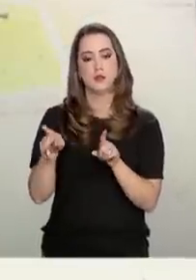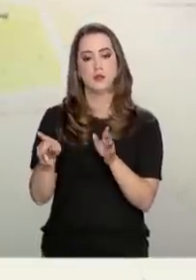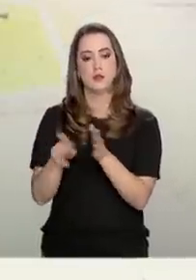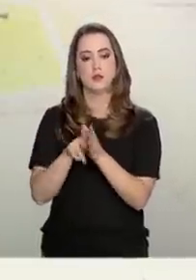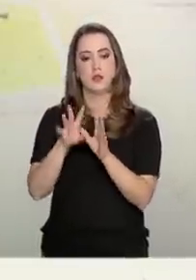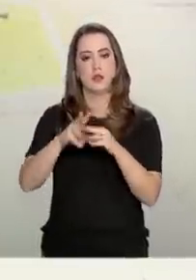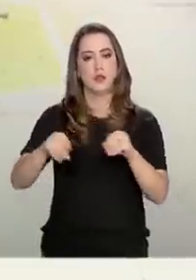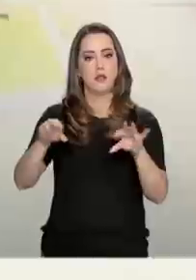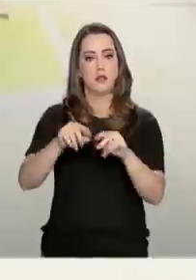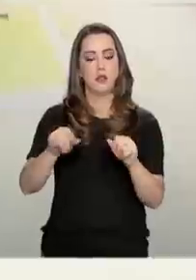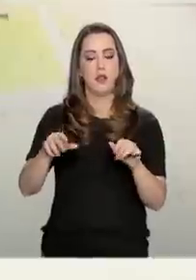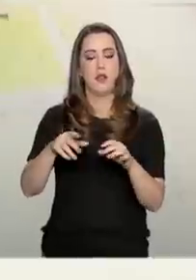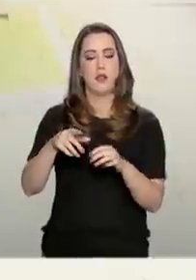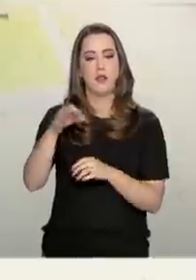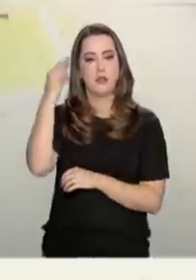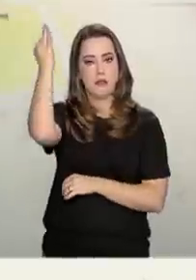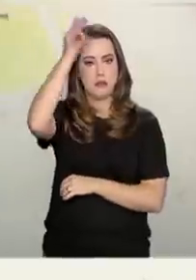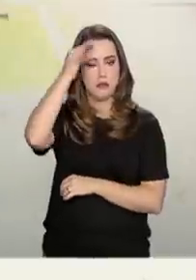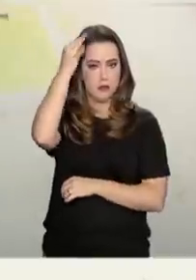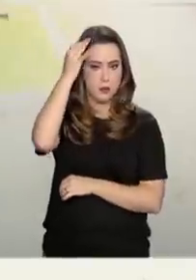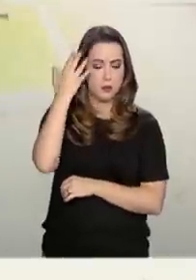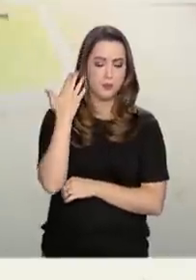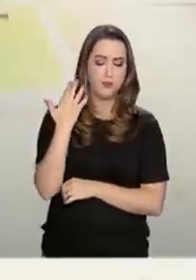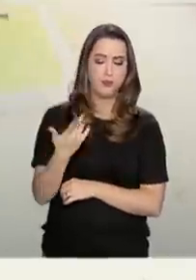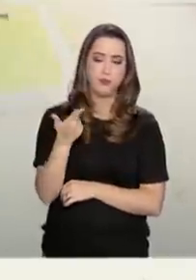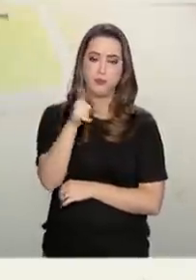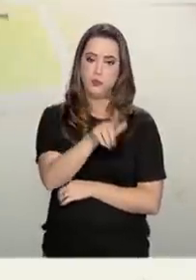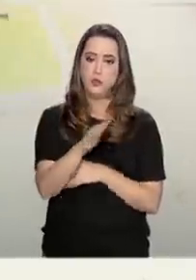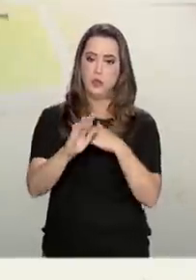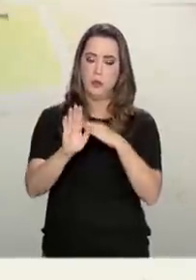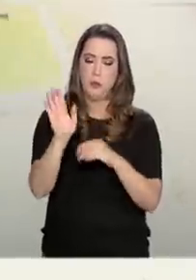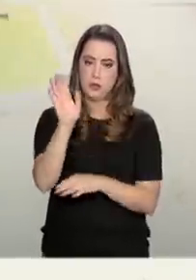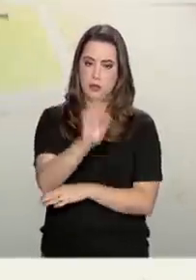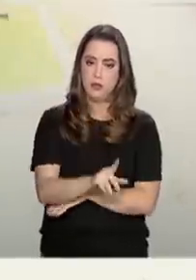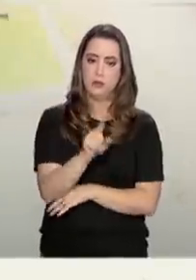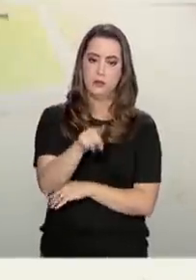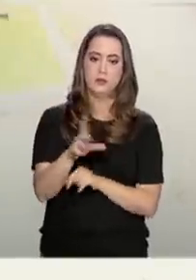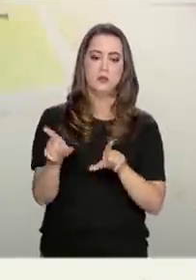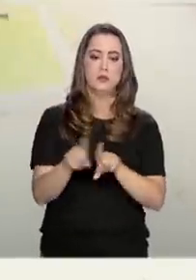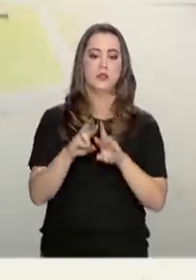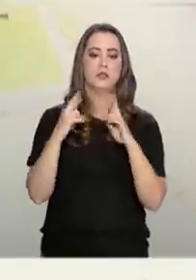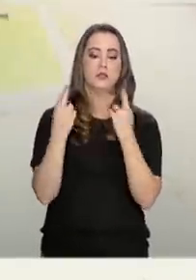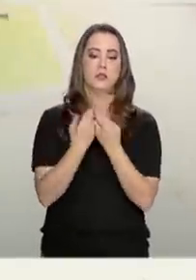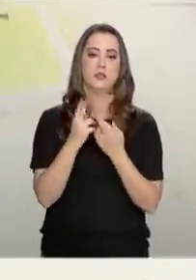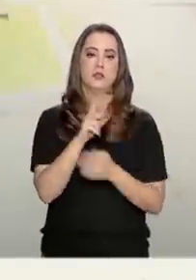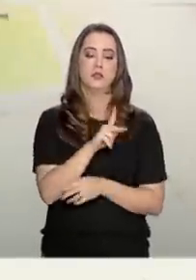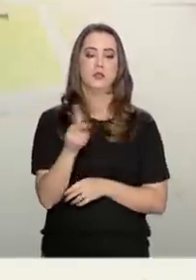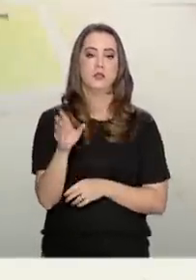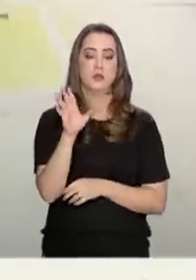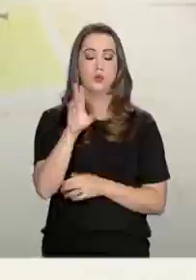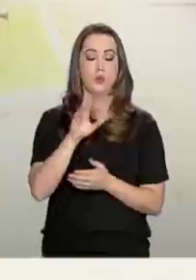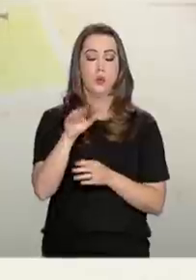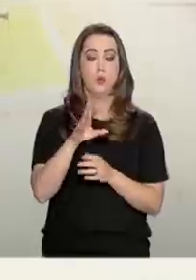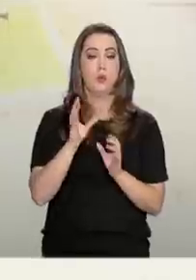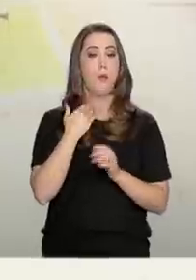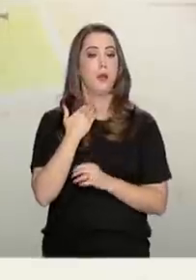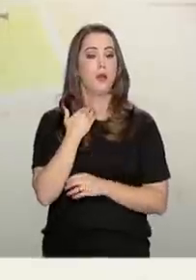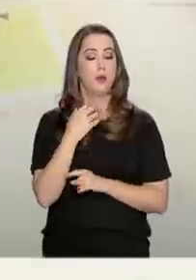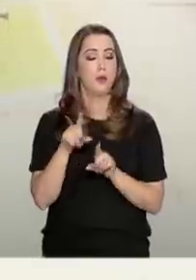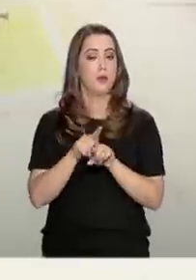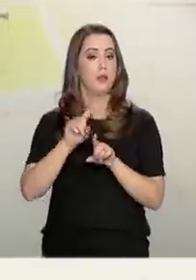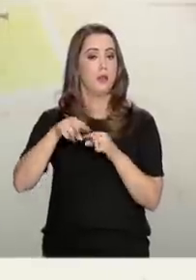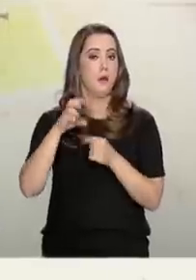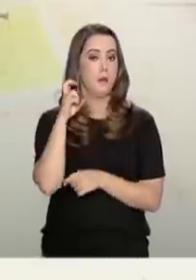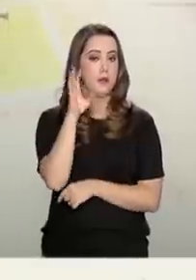da Terra Santa. Mais tarde, ele também se reúne com representantes do Banco Credit Suisse. E depois, às 5 da tarde, ele tem uma reunião